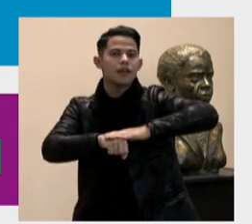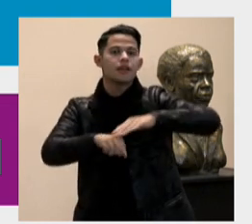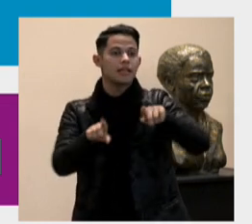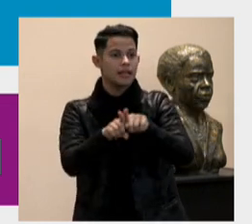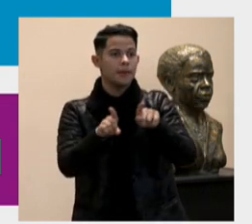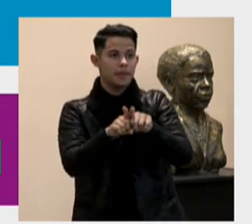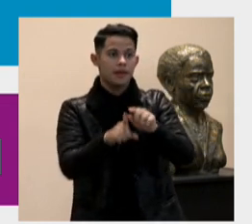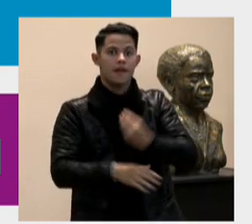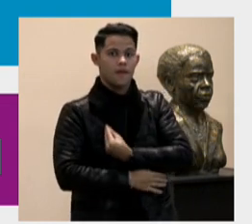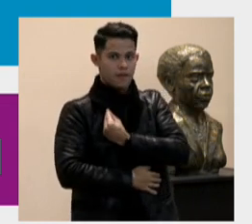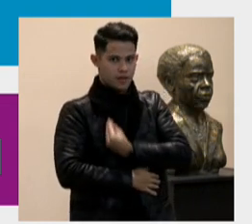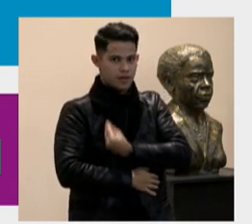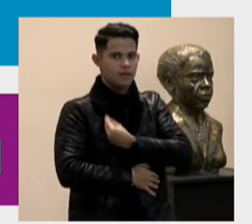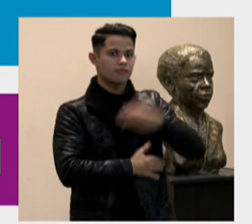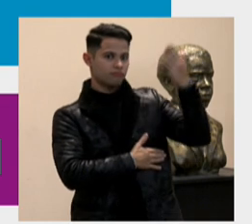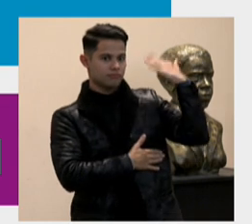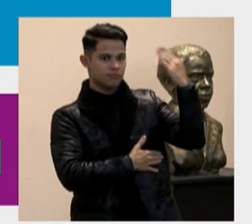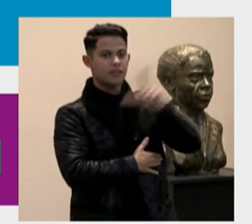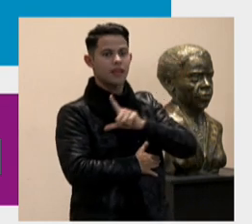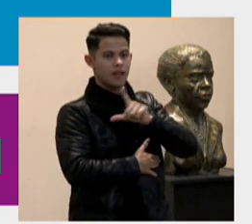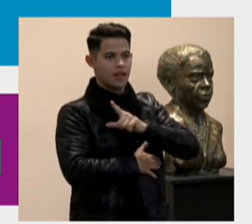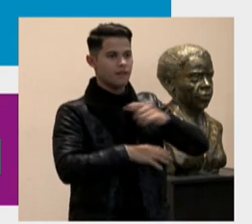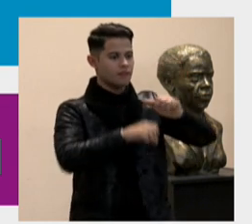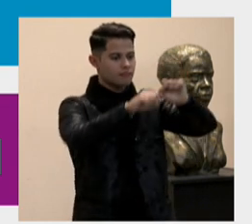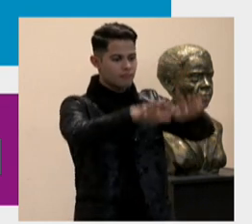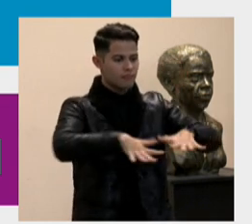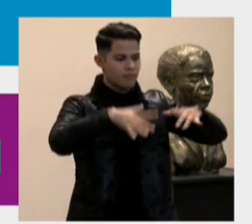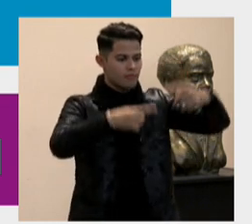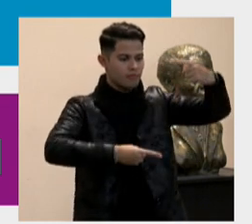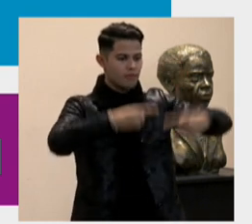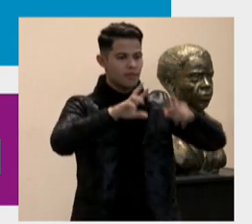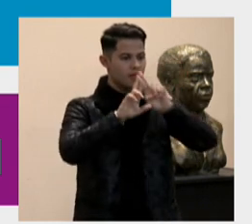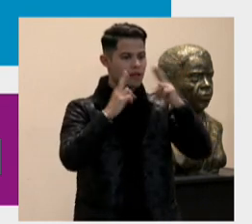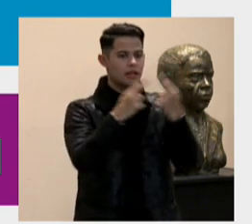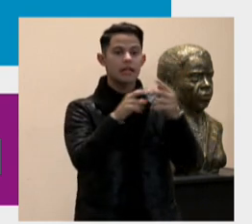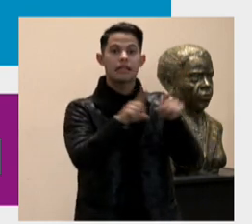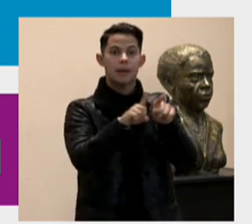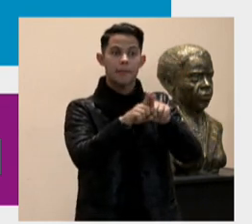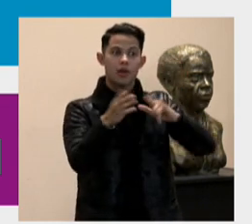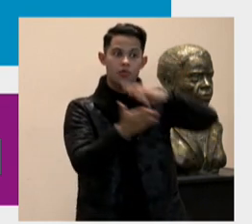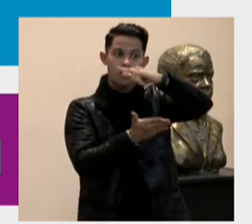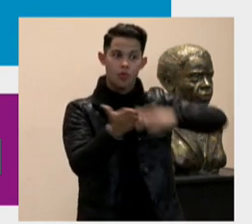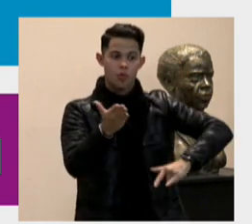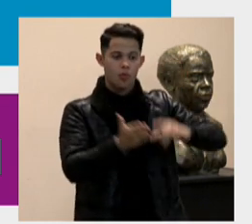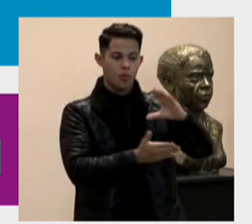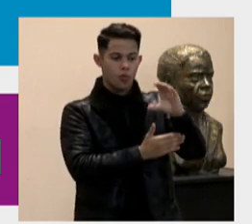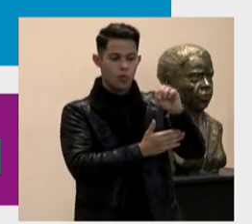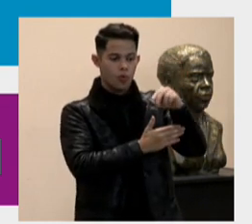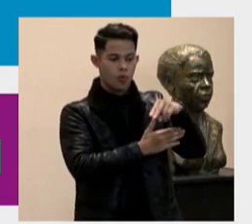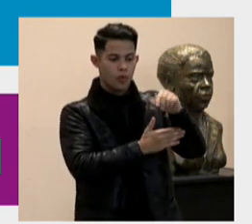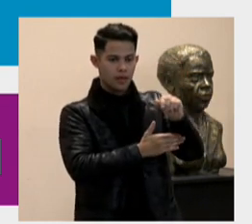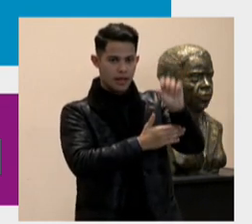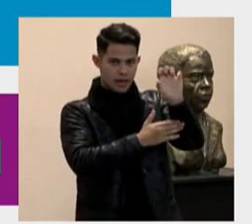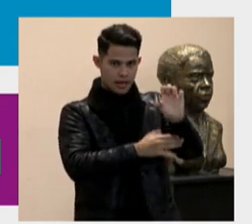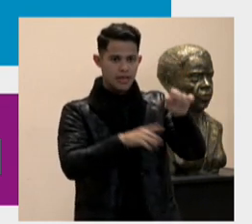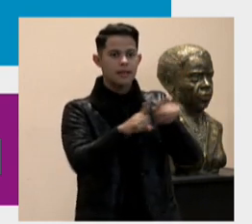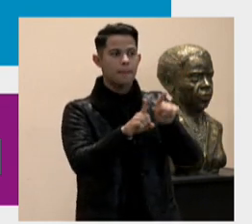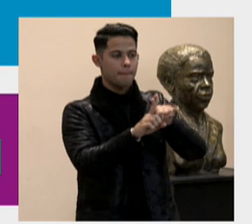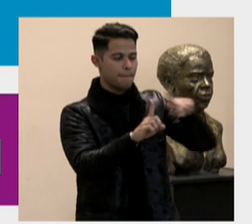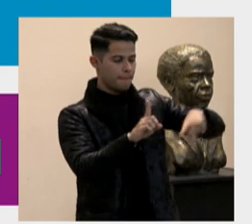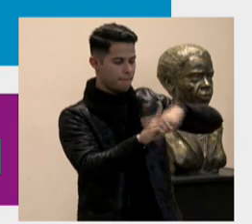presentes na plenária, estão presentes no nosso documento da CONAI e também reverberaram no PL que